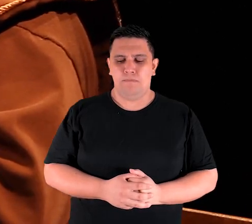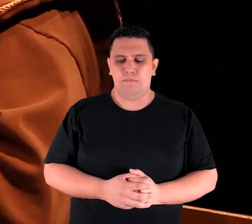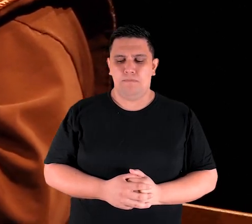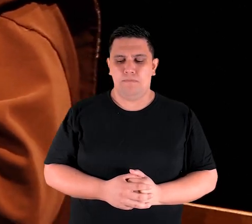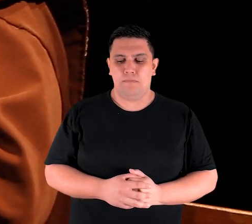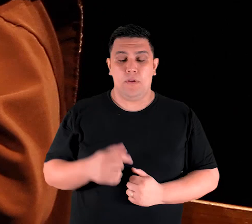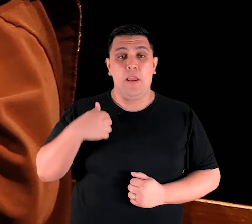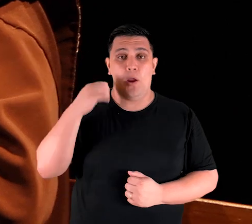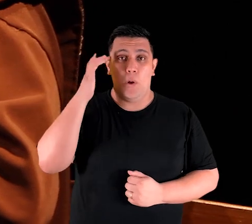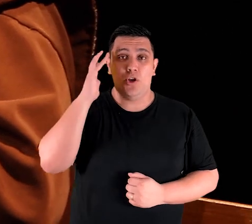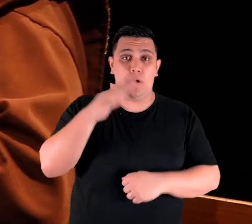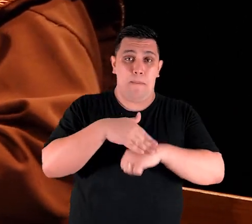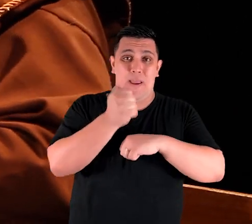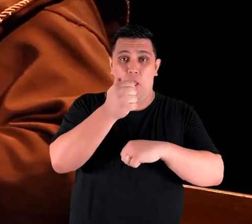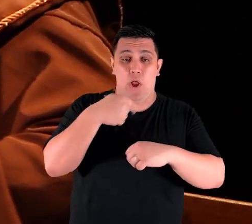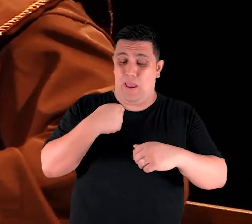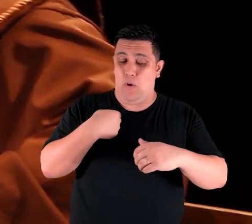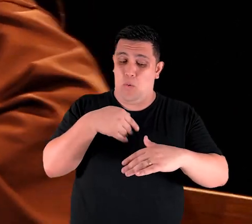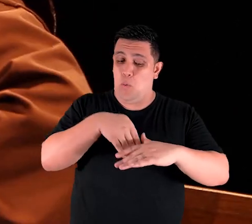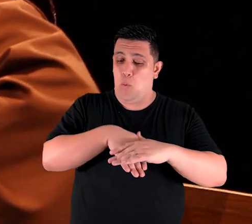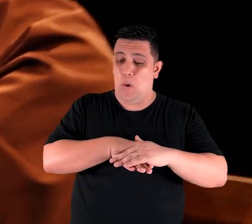Acho melhor guardar isso.